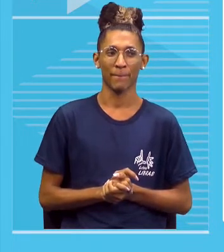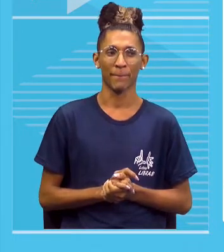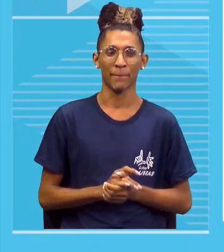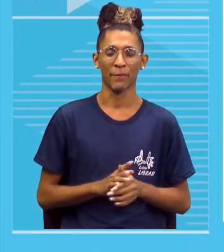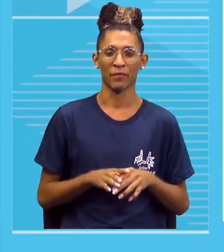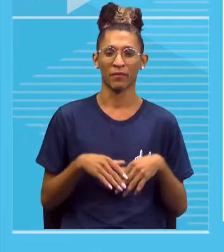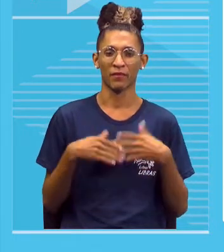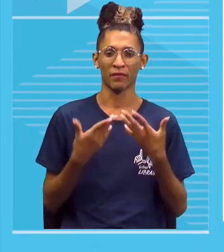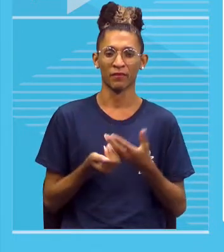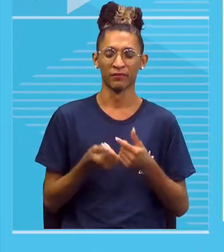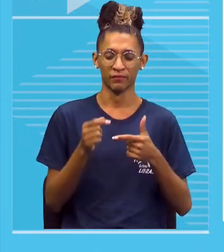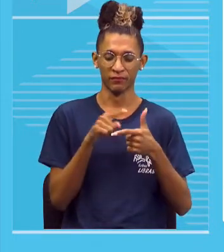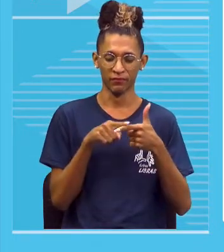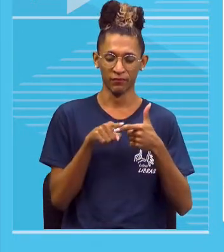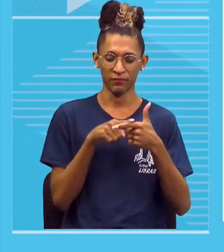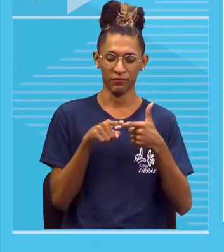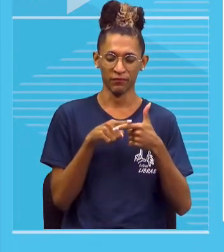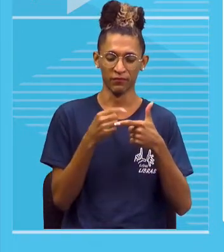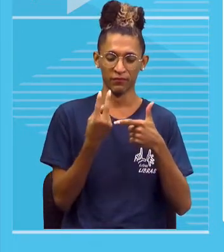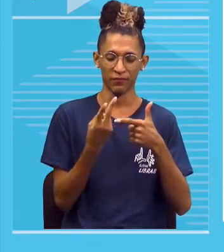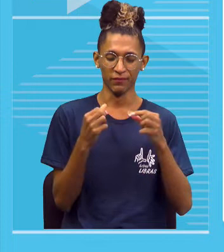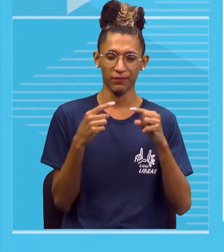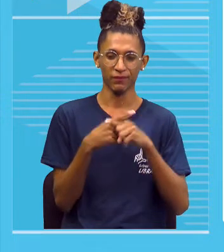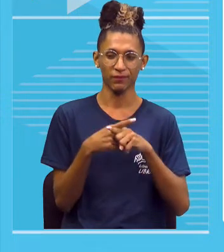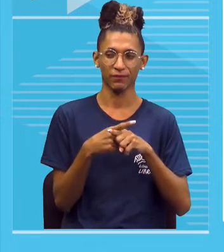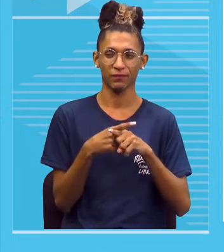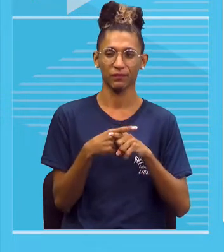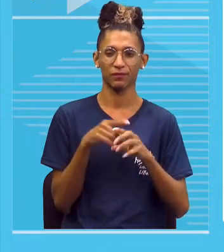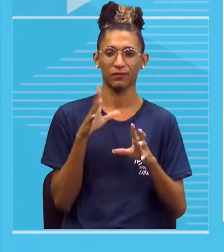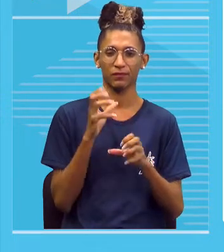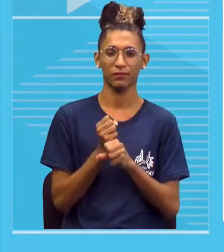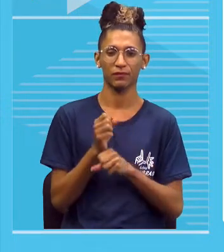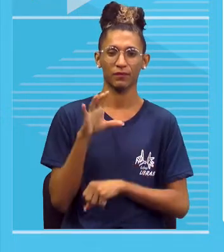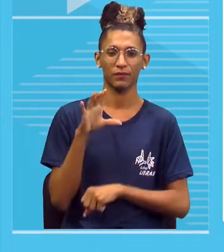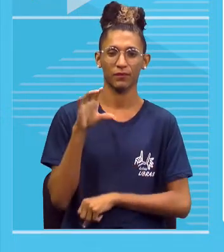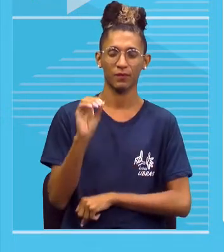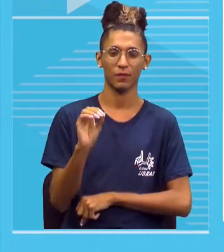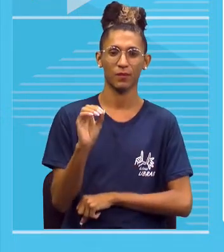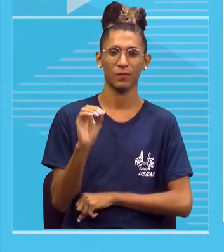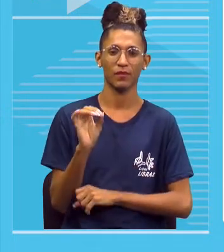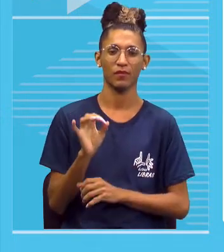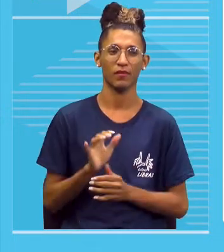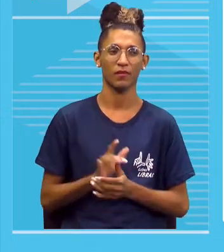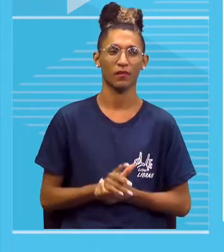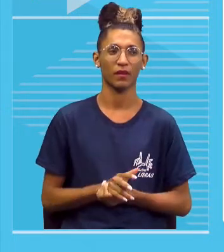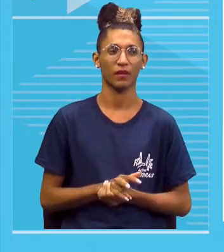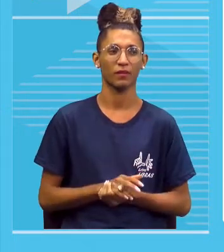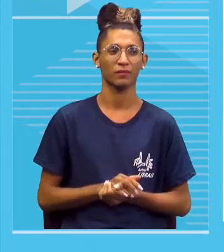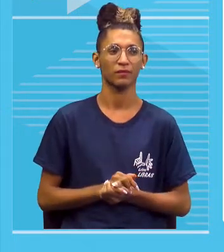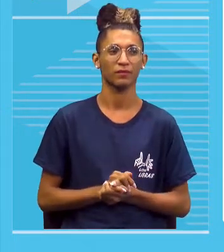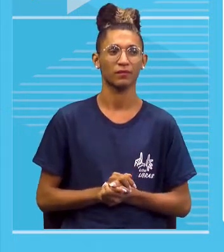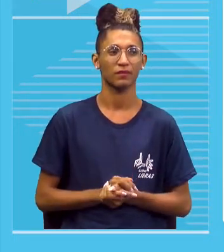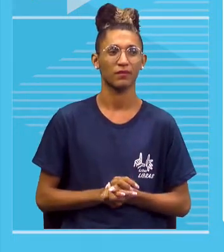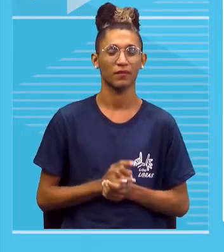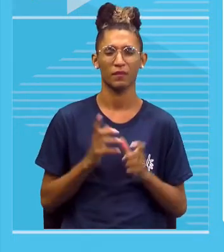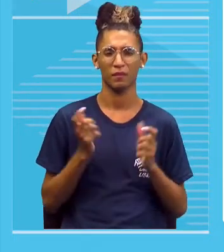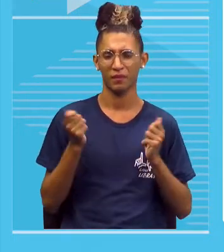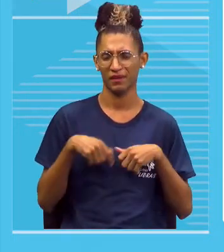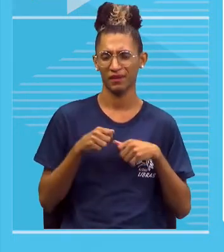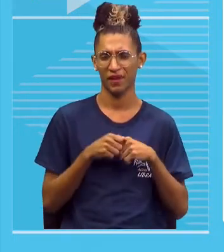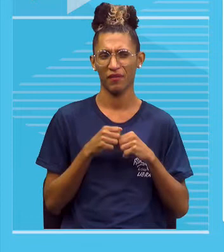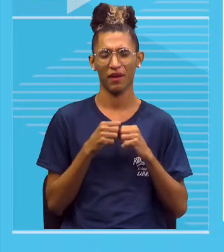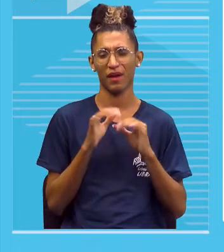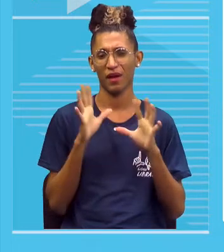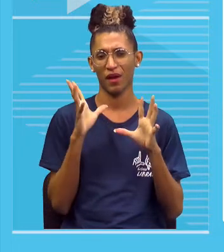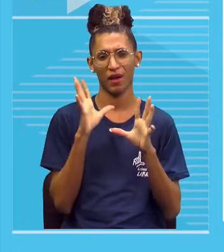então cosseno de 2x de maneira lógica e zero não é nem precisava ter feito essa conta